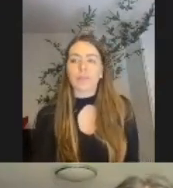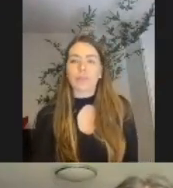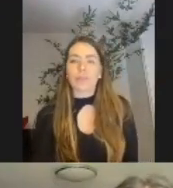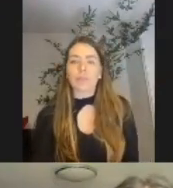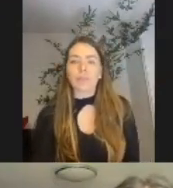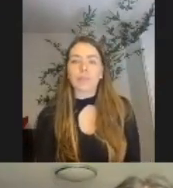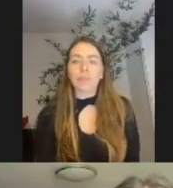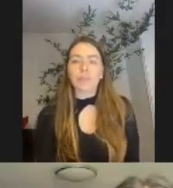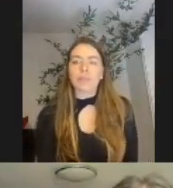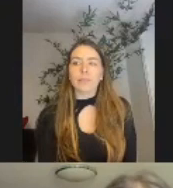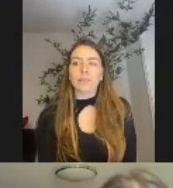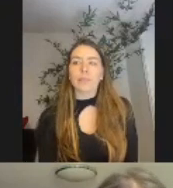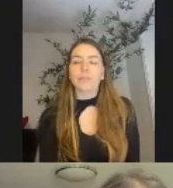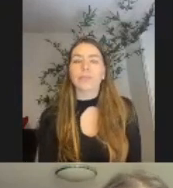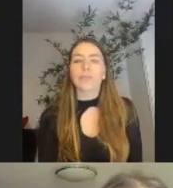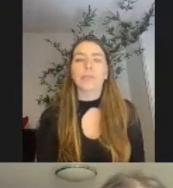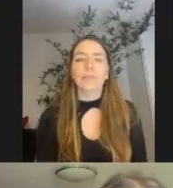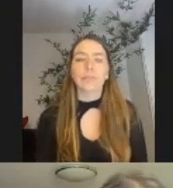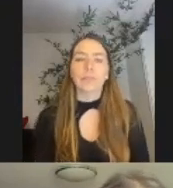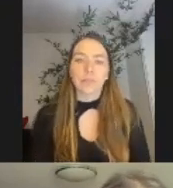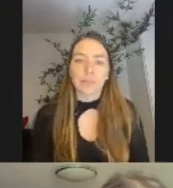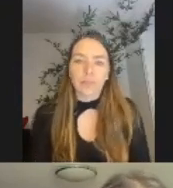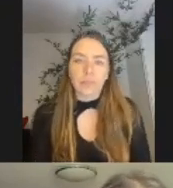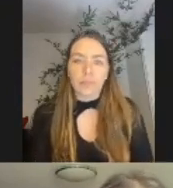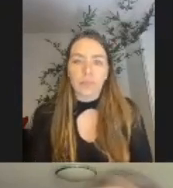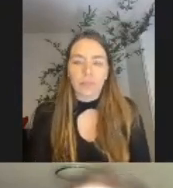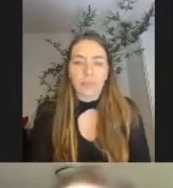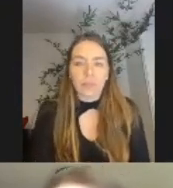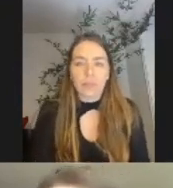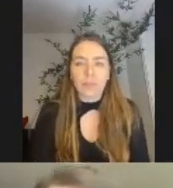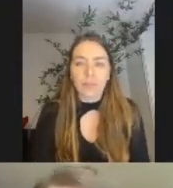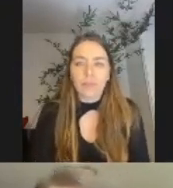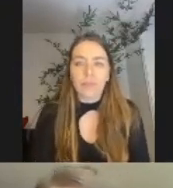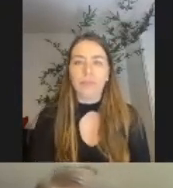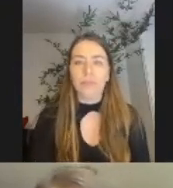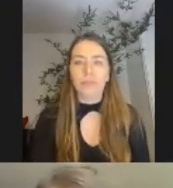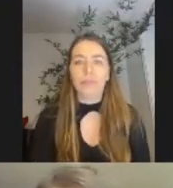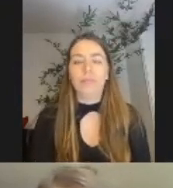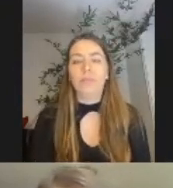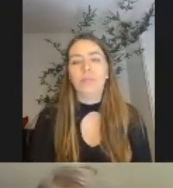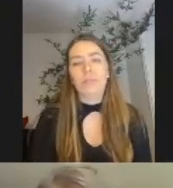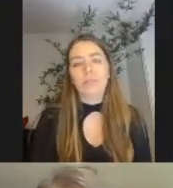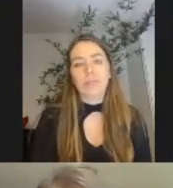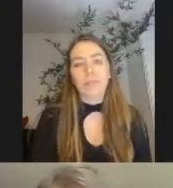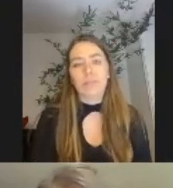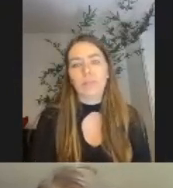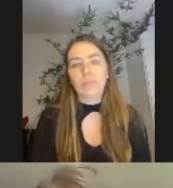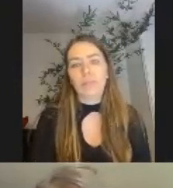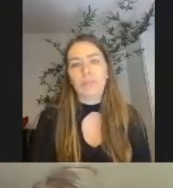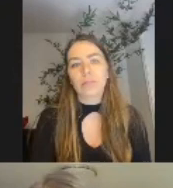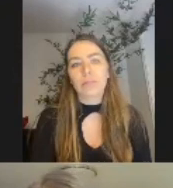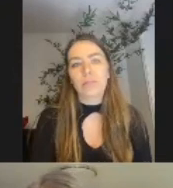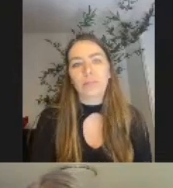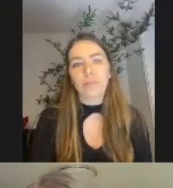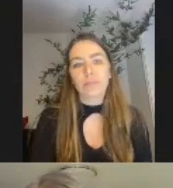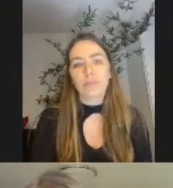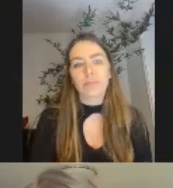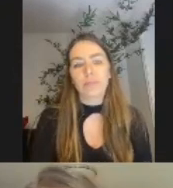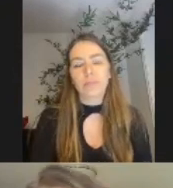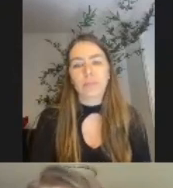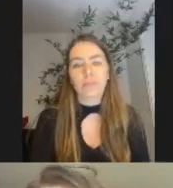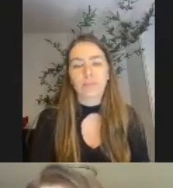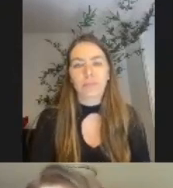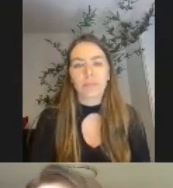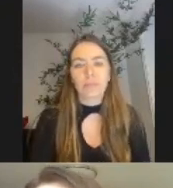queijos cremosos e duros, né? Então, tanto um requeijão quanto um cream cheese, até um parmesão, eles são low